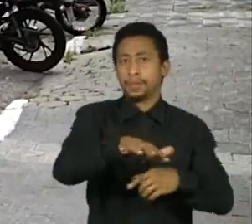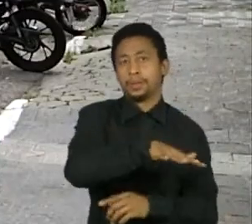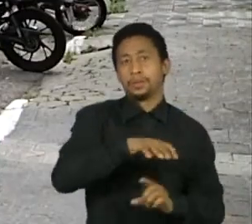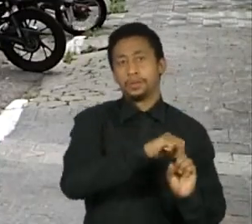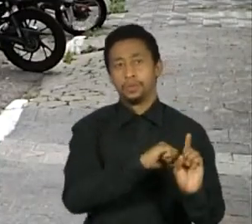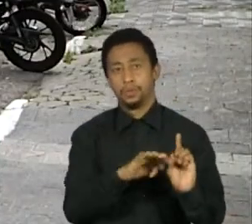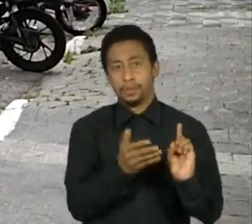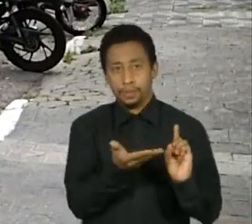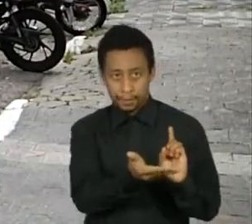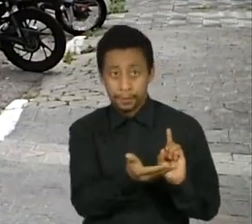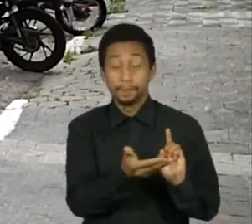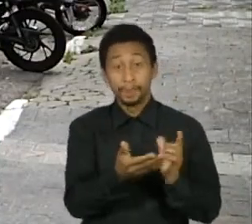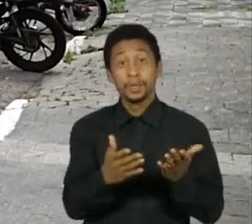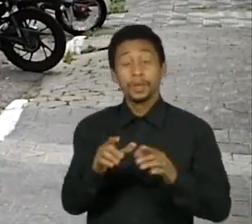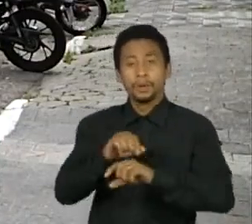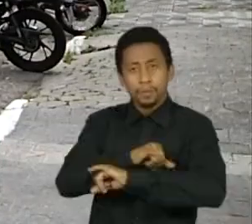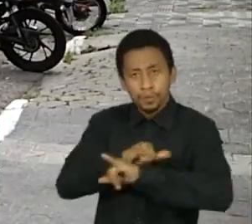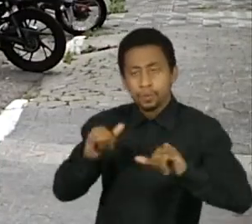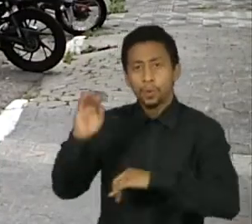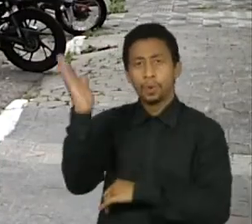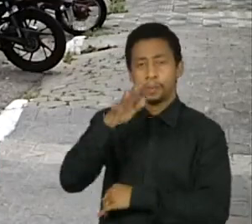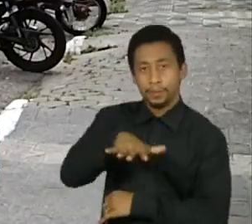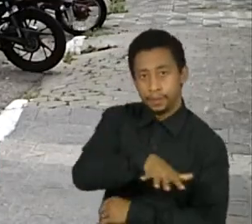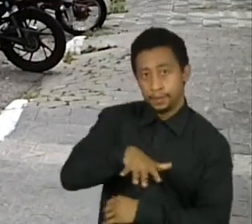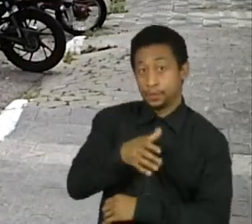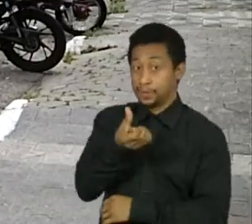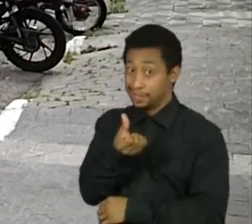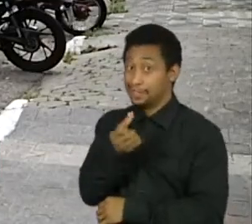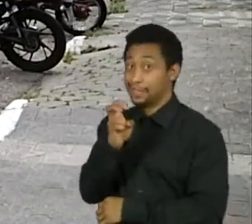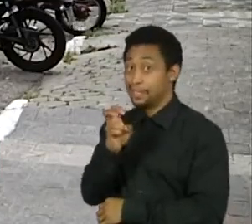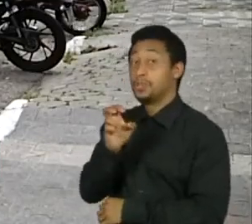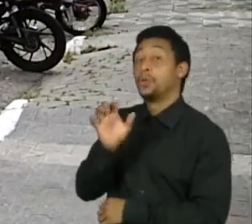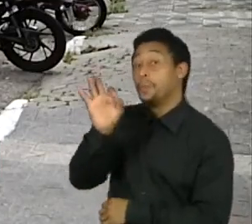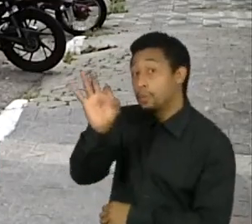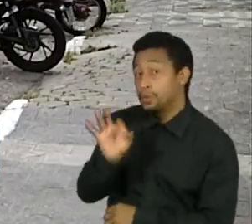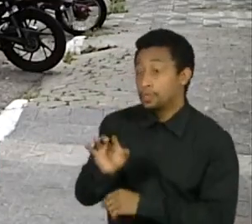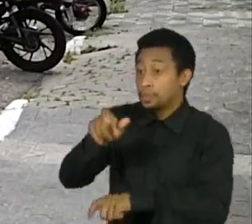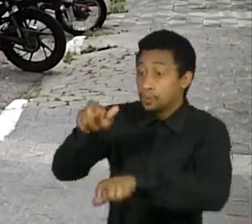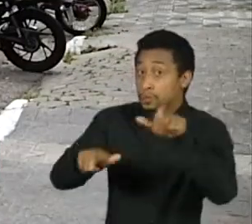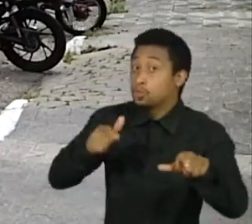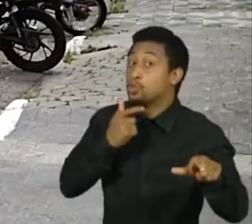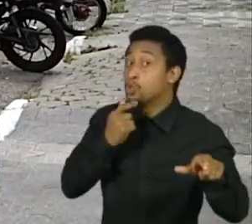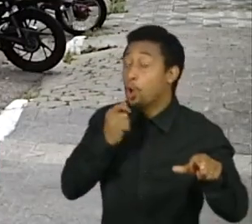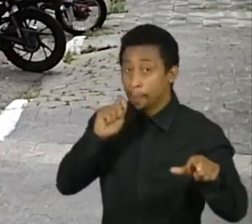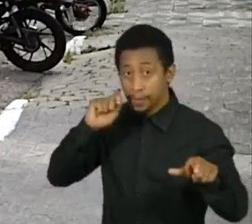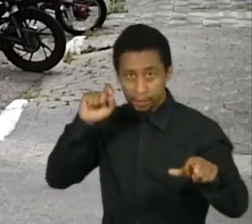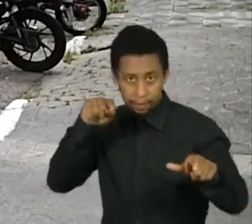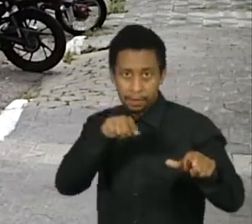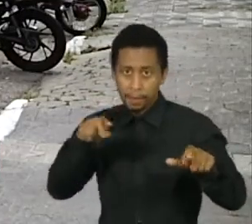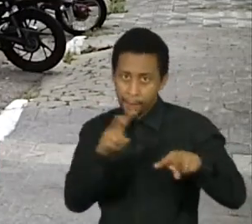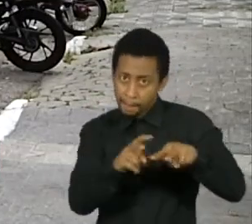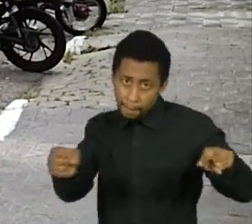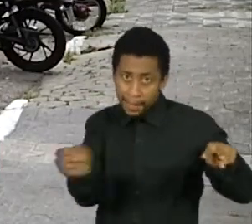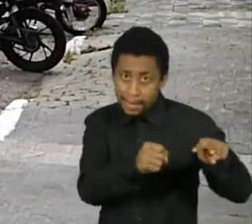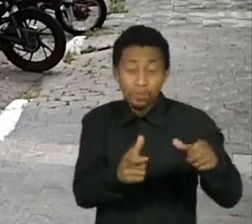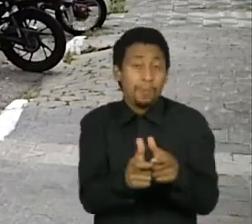Departamento Penitenciário Nacional, 65% dos homens presos são negros, porção semelhante à das